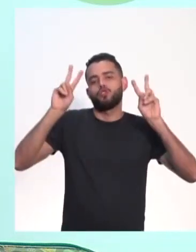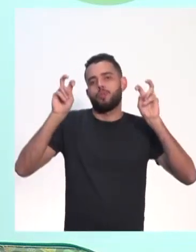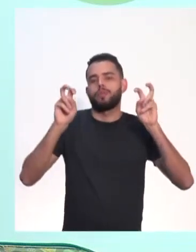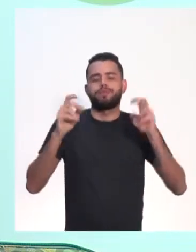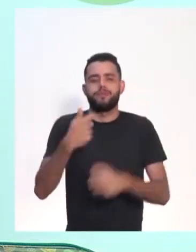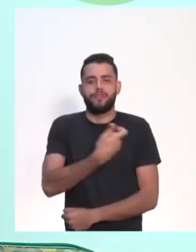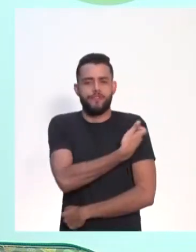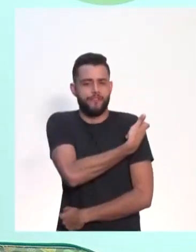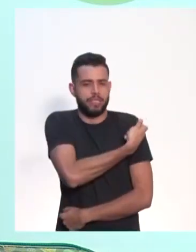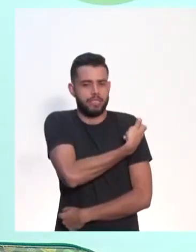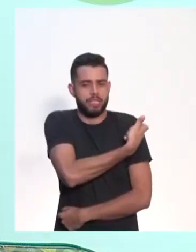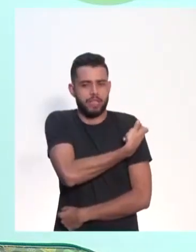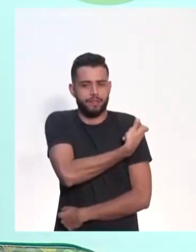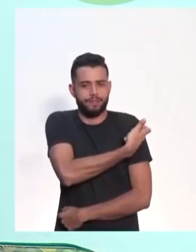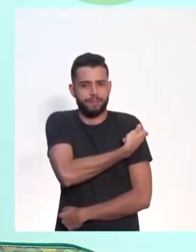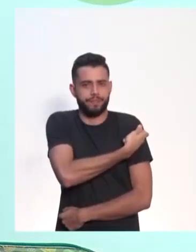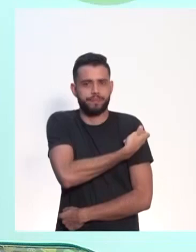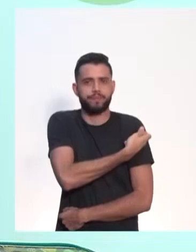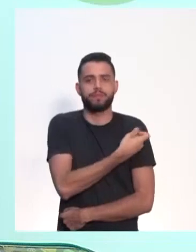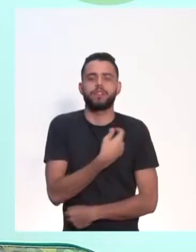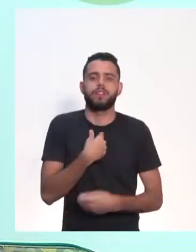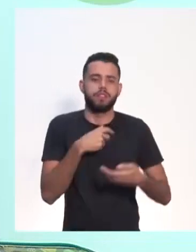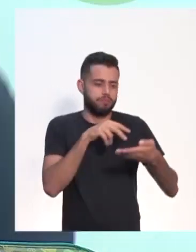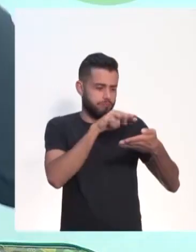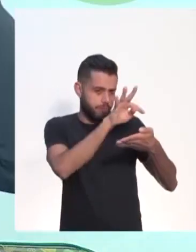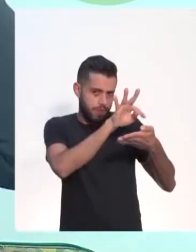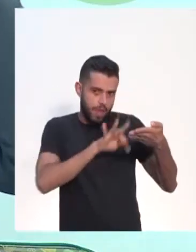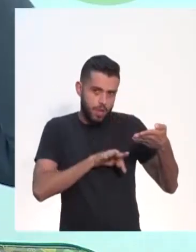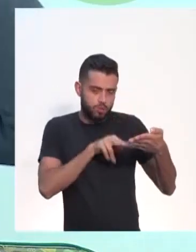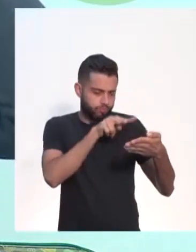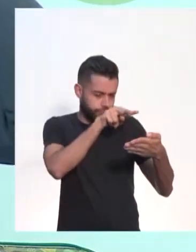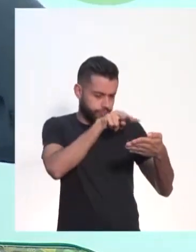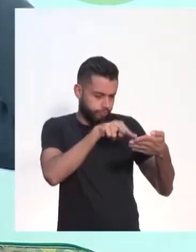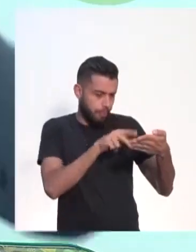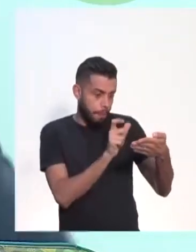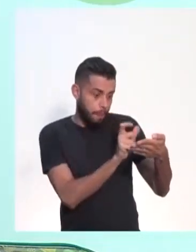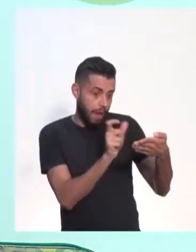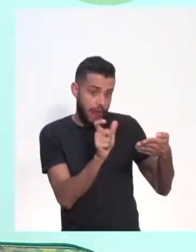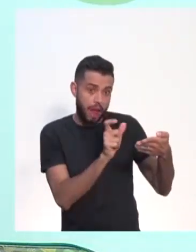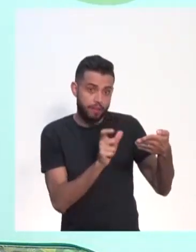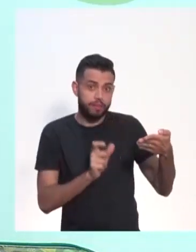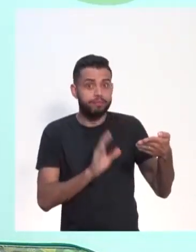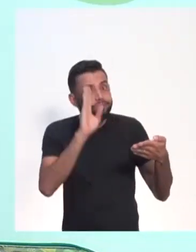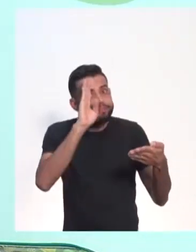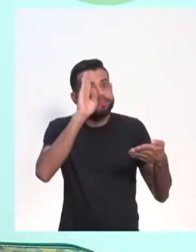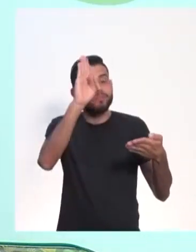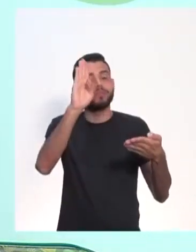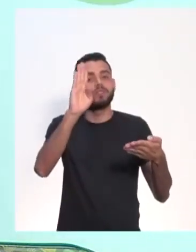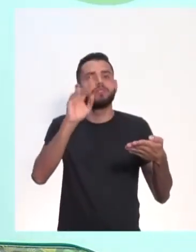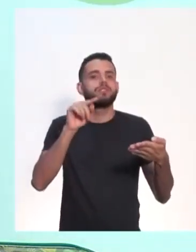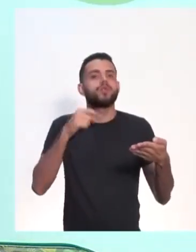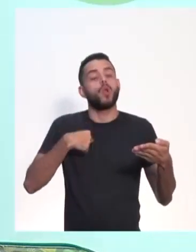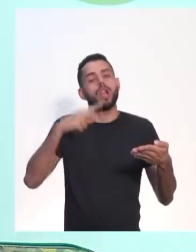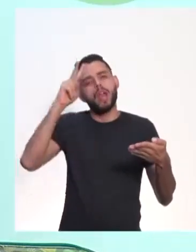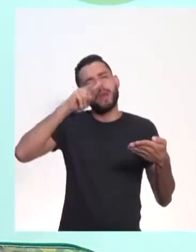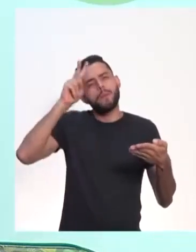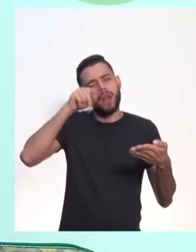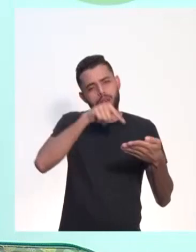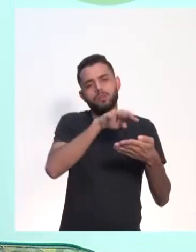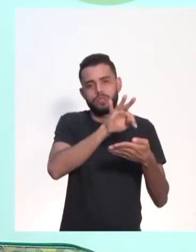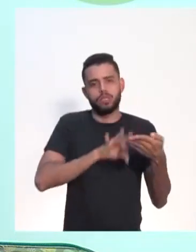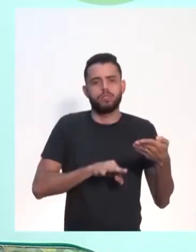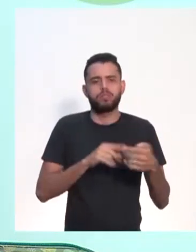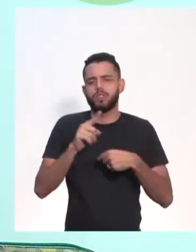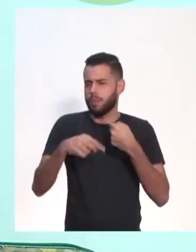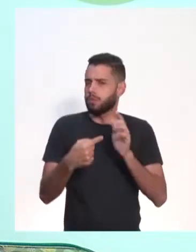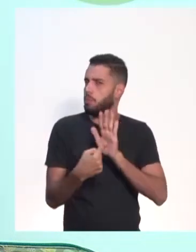vacina, eu vou identificar quais são as palavras-chave para me fazer lembrar do que aquele texto está falando. E a gente vai ter um exemplo daqui